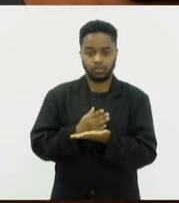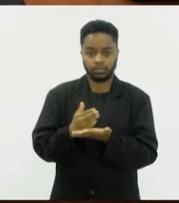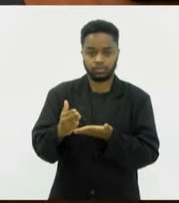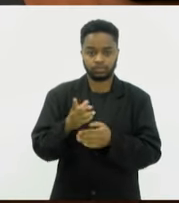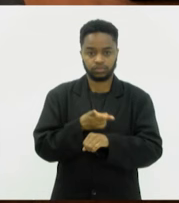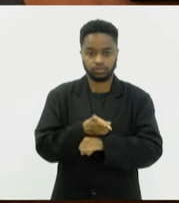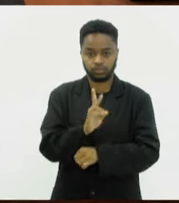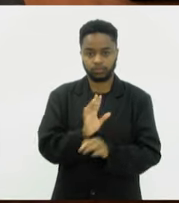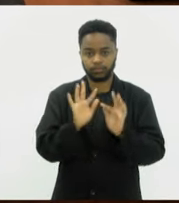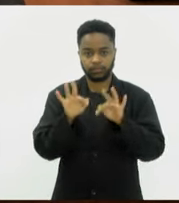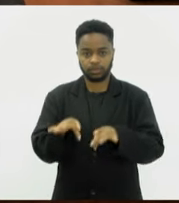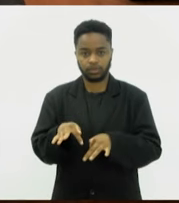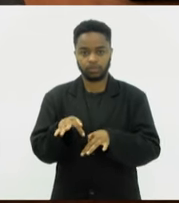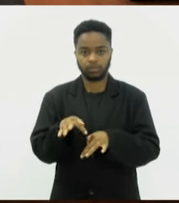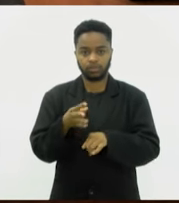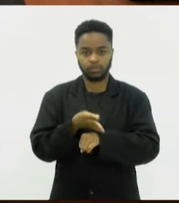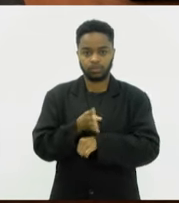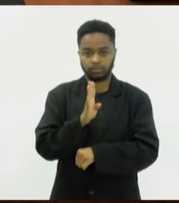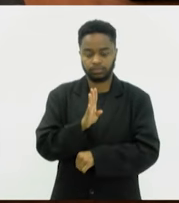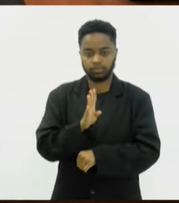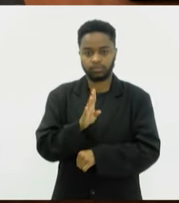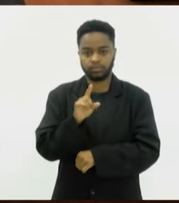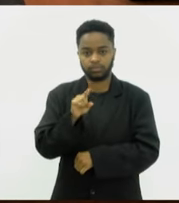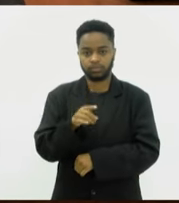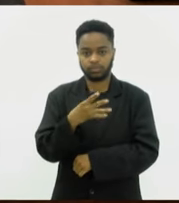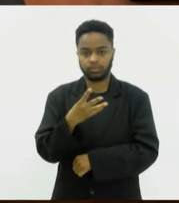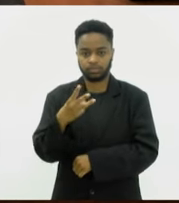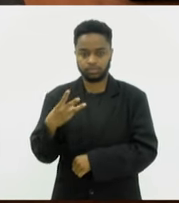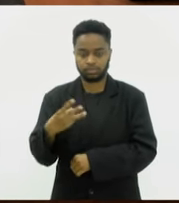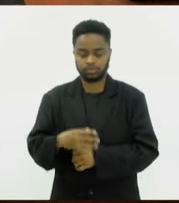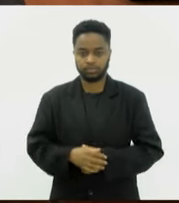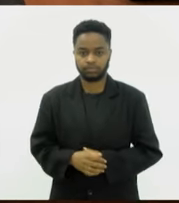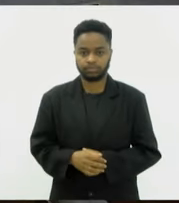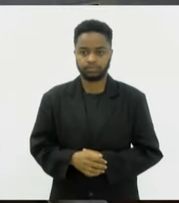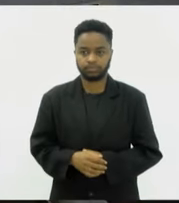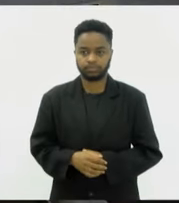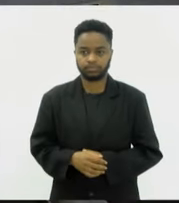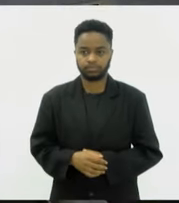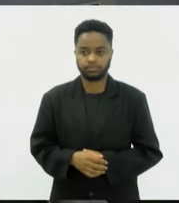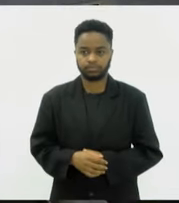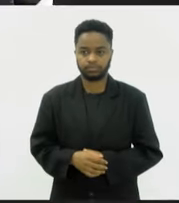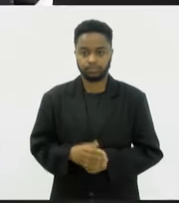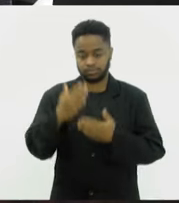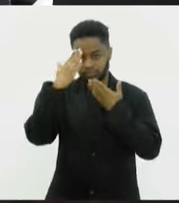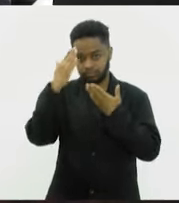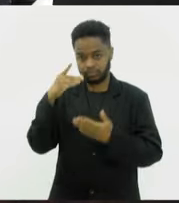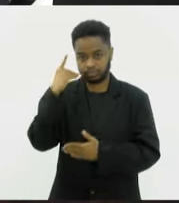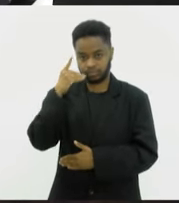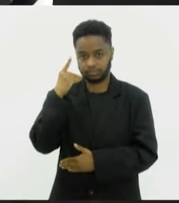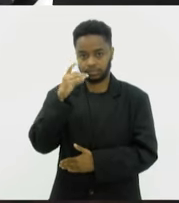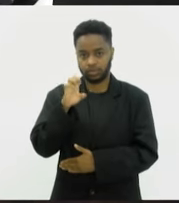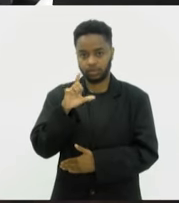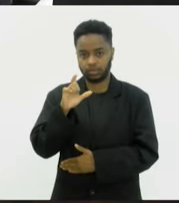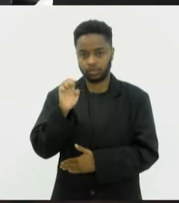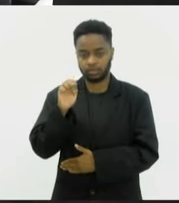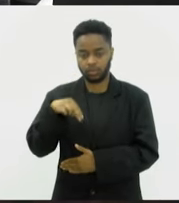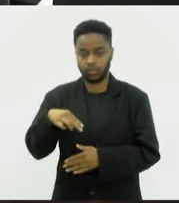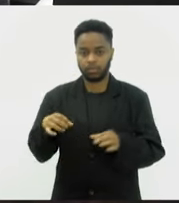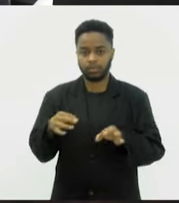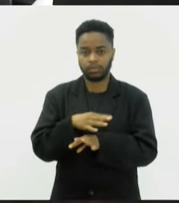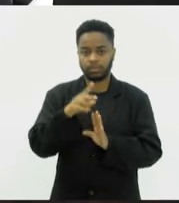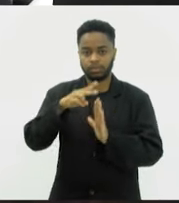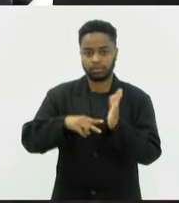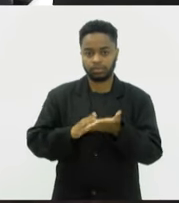foi encerrada às 16 horas e 43 minutos. Obrigado, deputado Elton. Lida e aprovada a